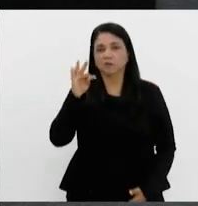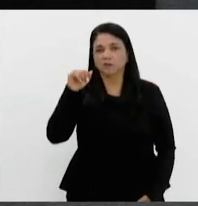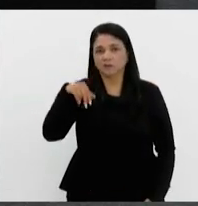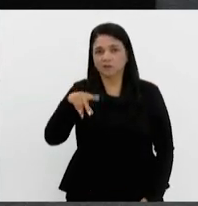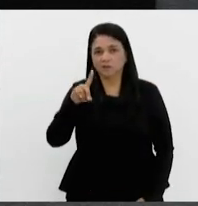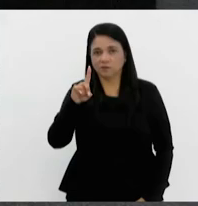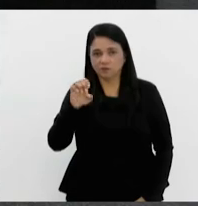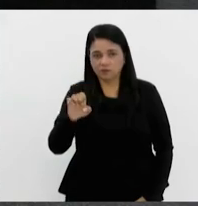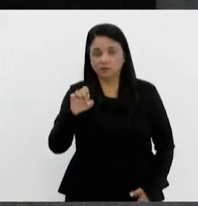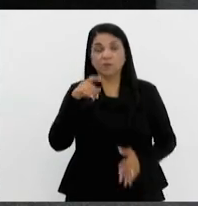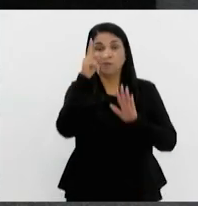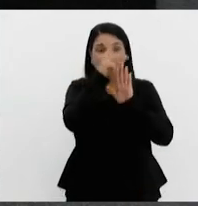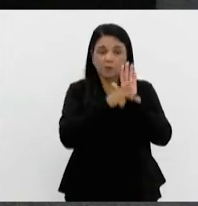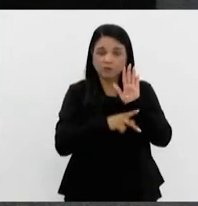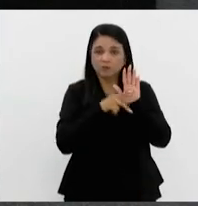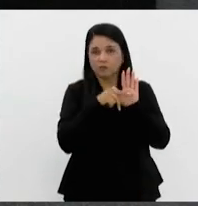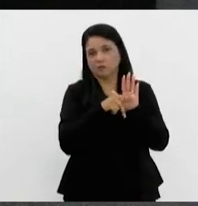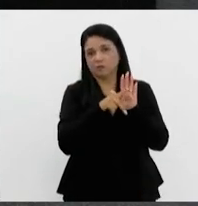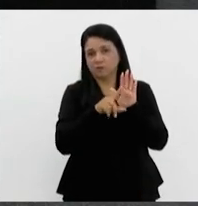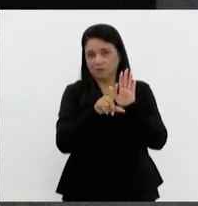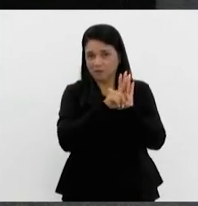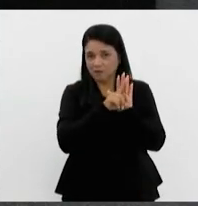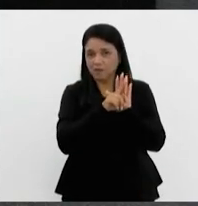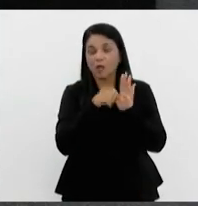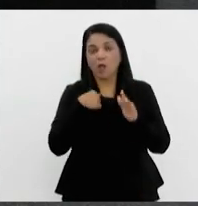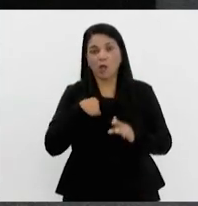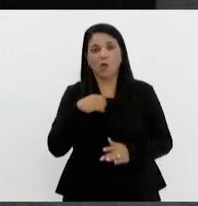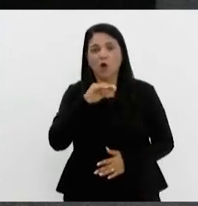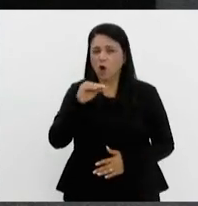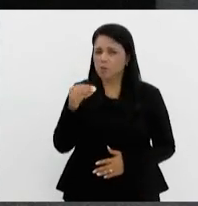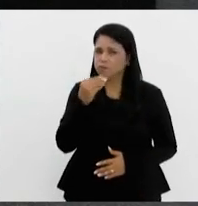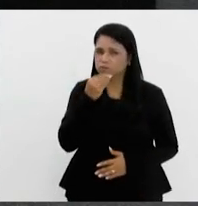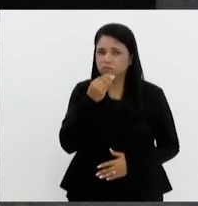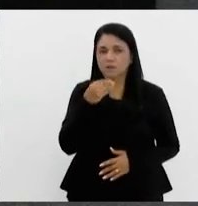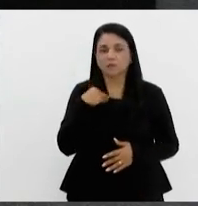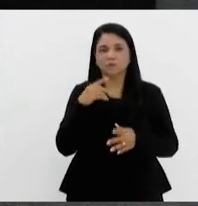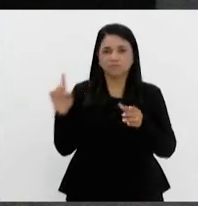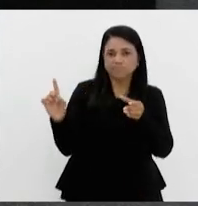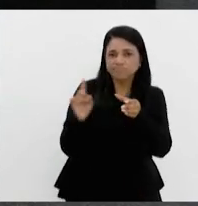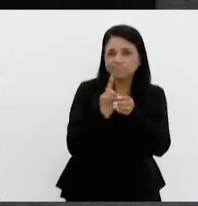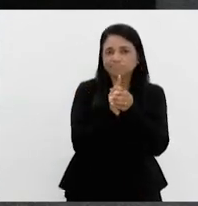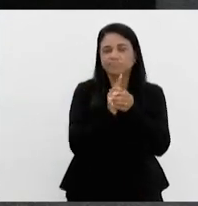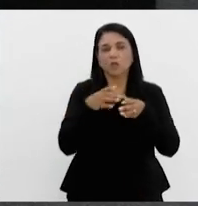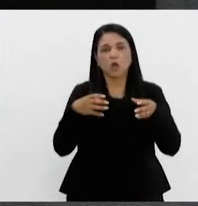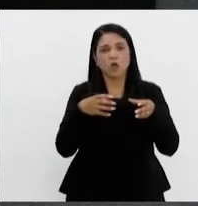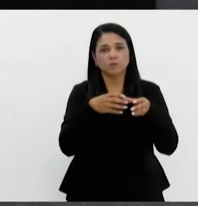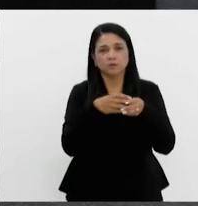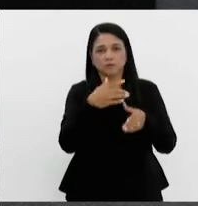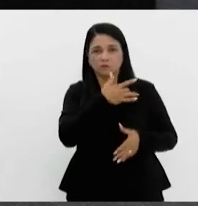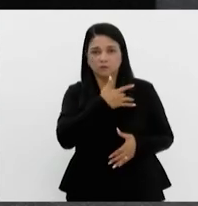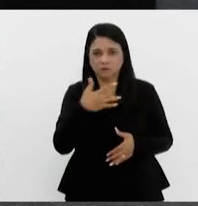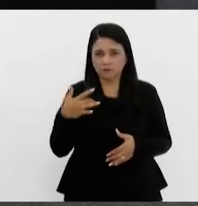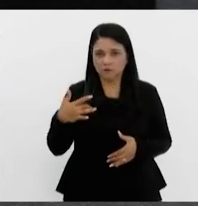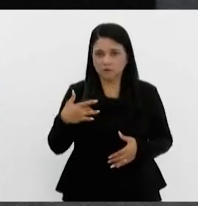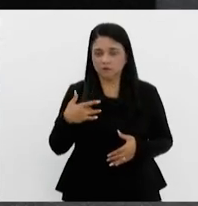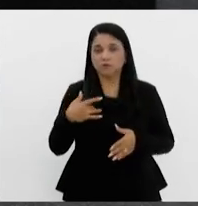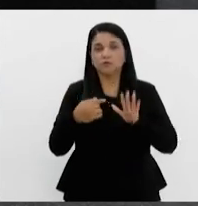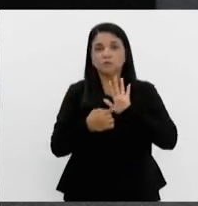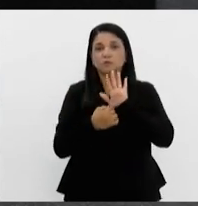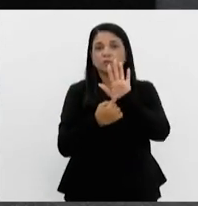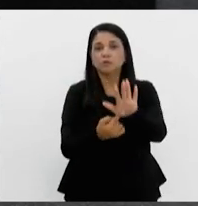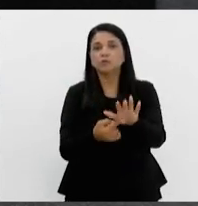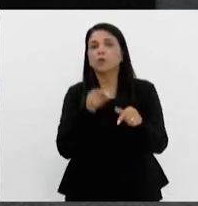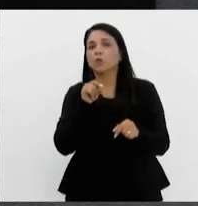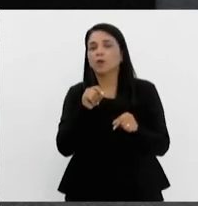Vieira, projeto esse que eu tive a oportunidade, como integrante da Comissão de Saúde, de apresentar o